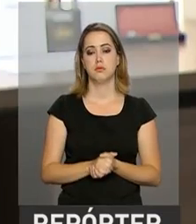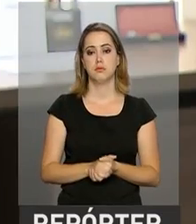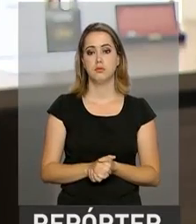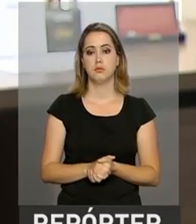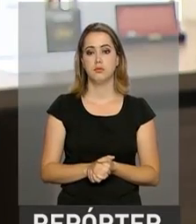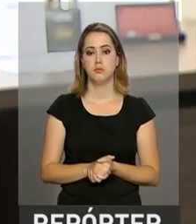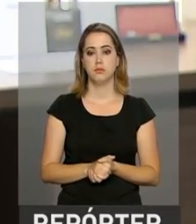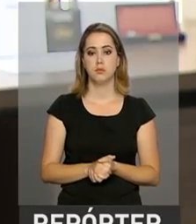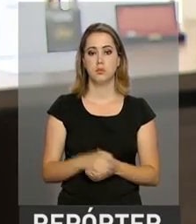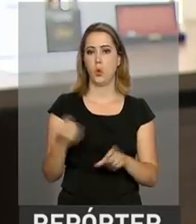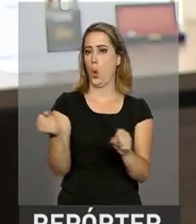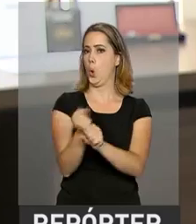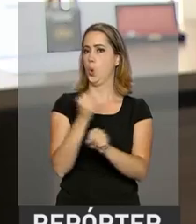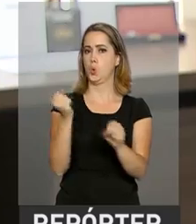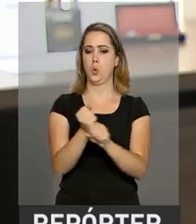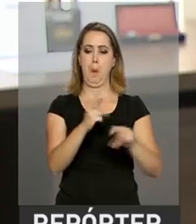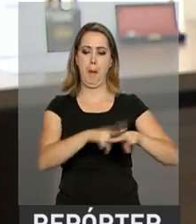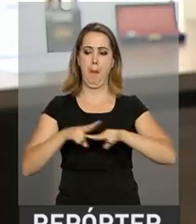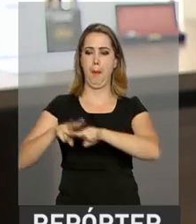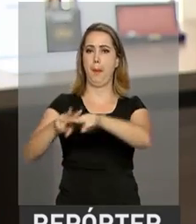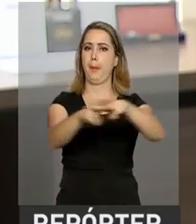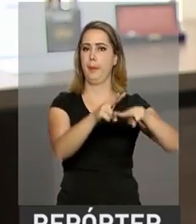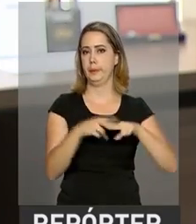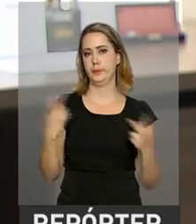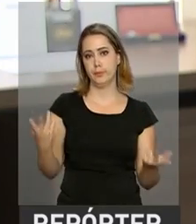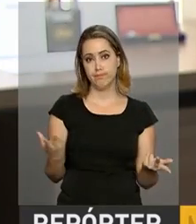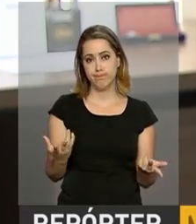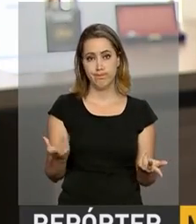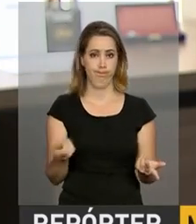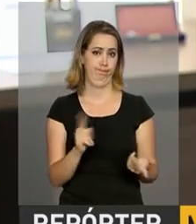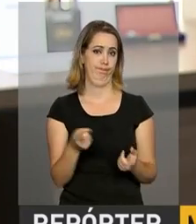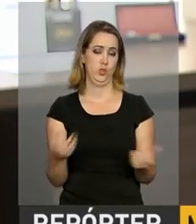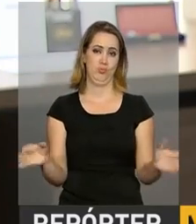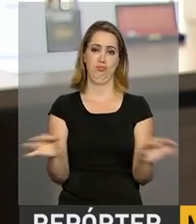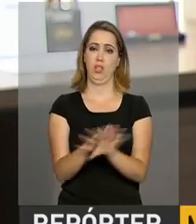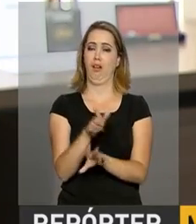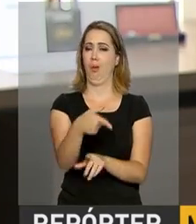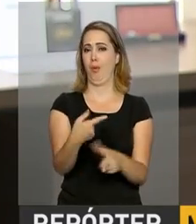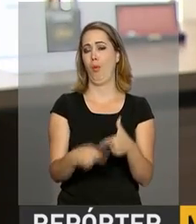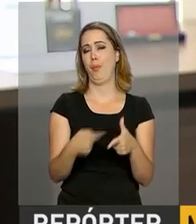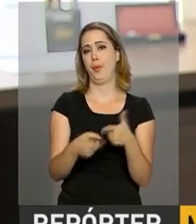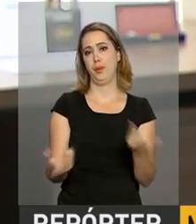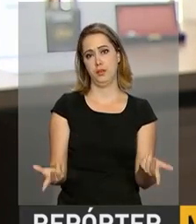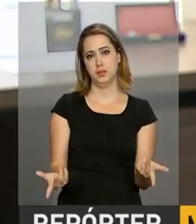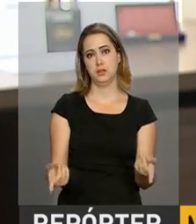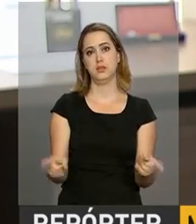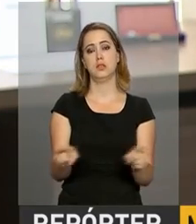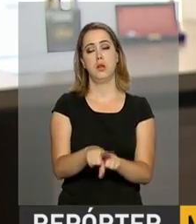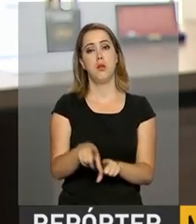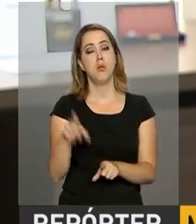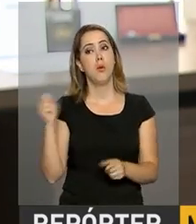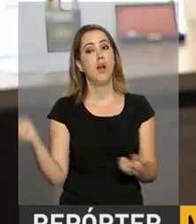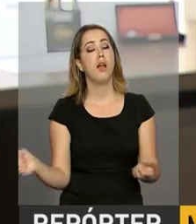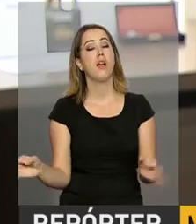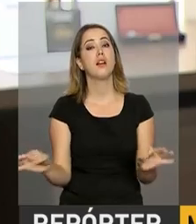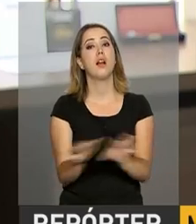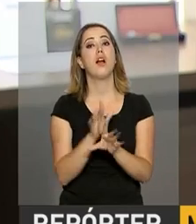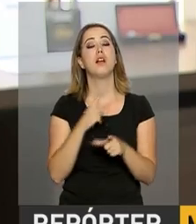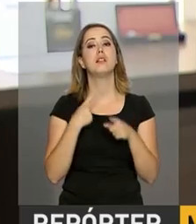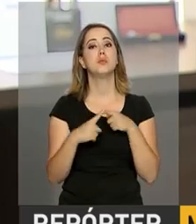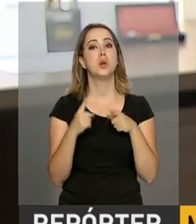construir presídio um atrás do outro não é a solução desejável a solução desejável é que se